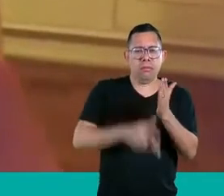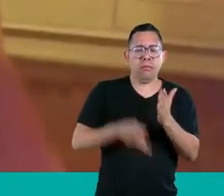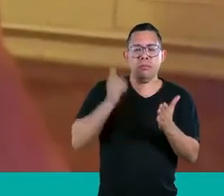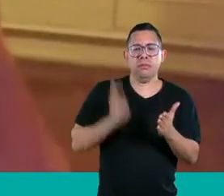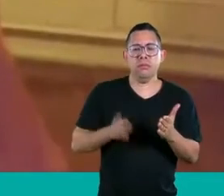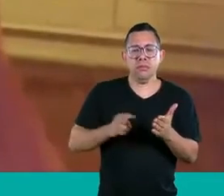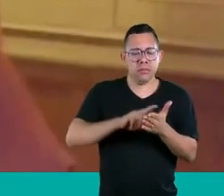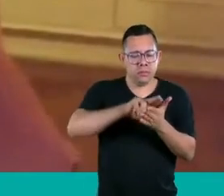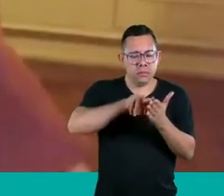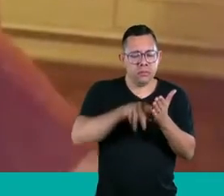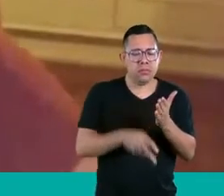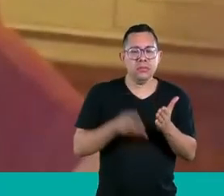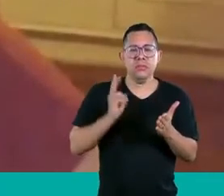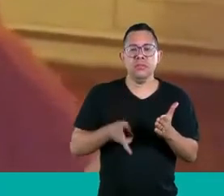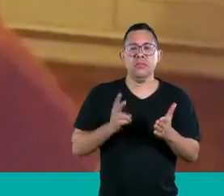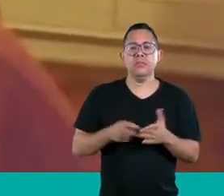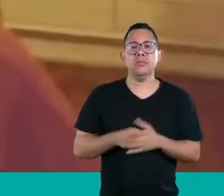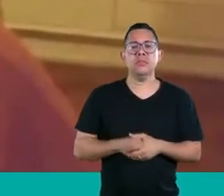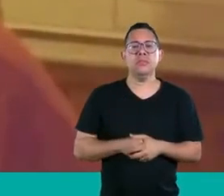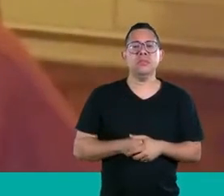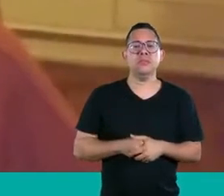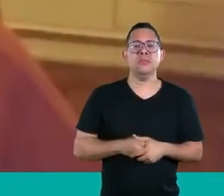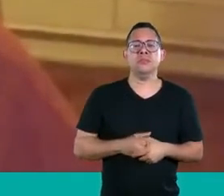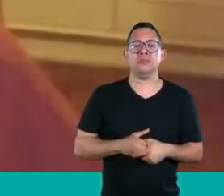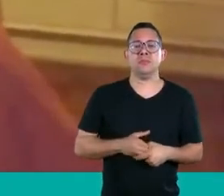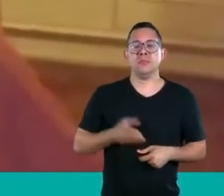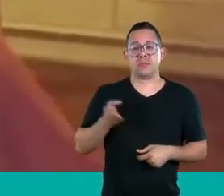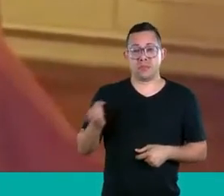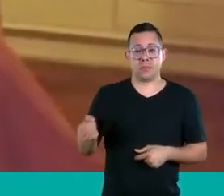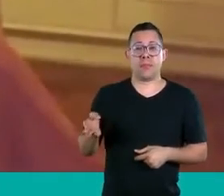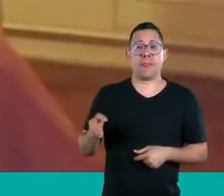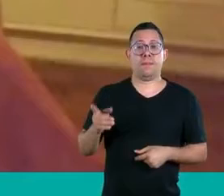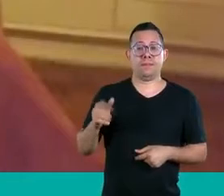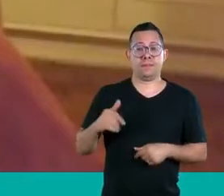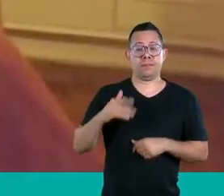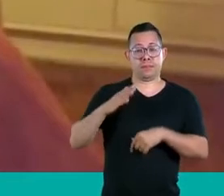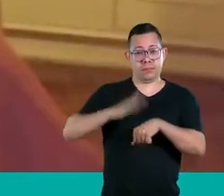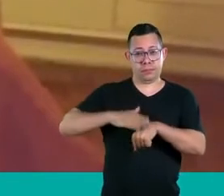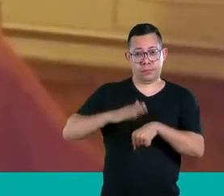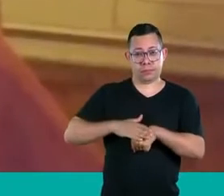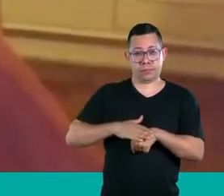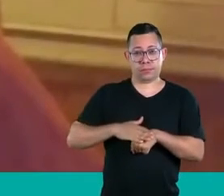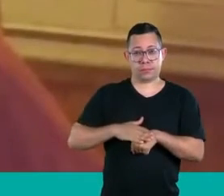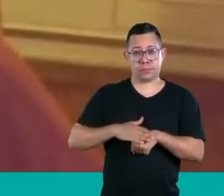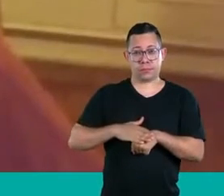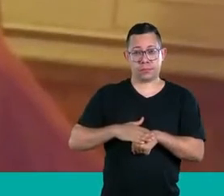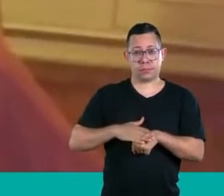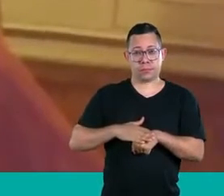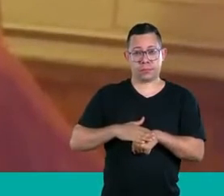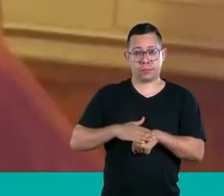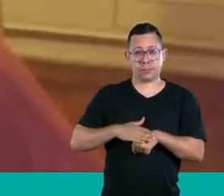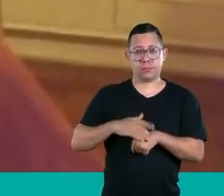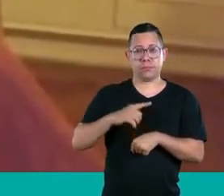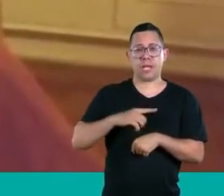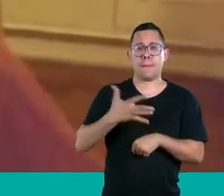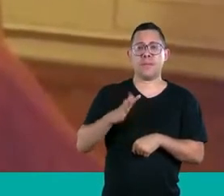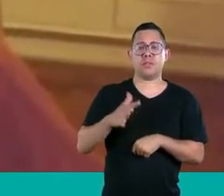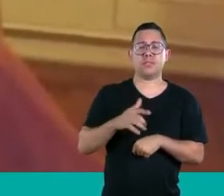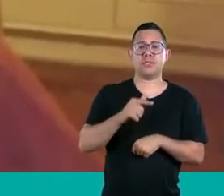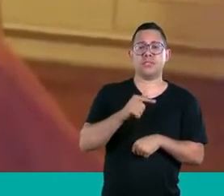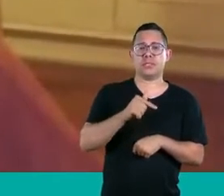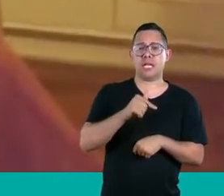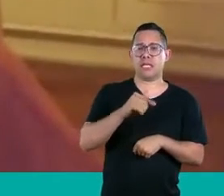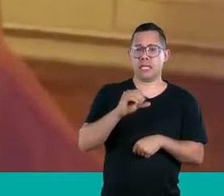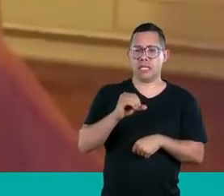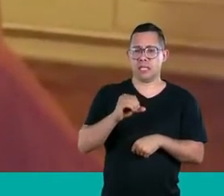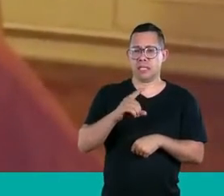sempre. Mohan é autor de uma obra magistral que conta com mais de 70 ou 100 livros